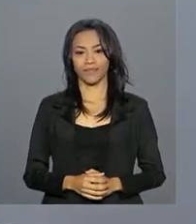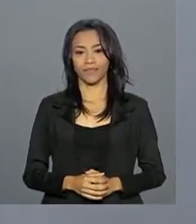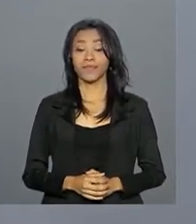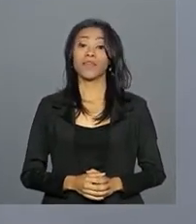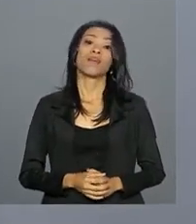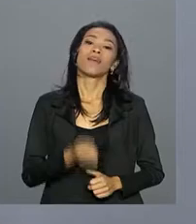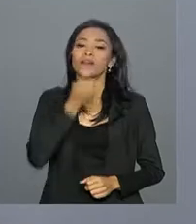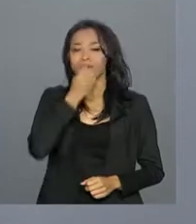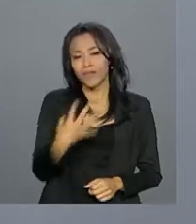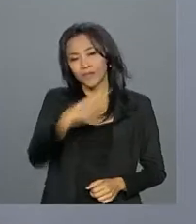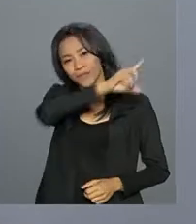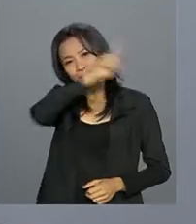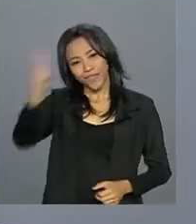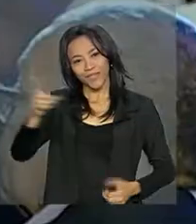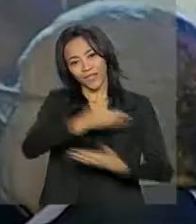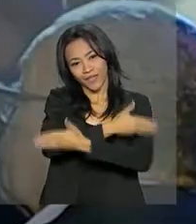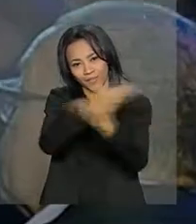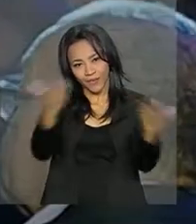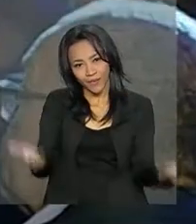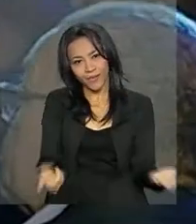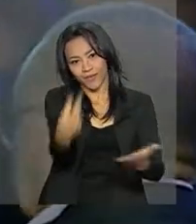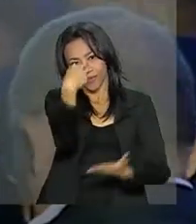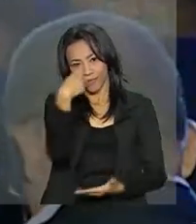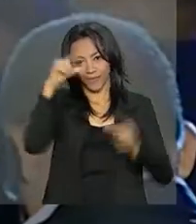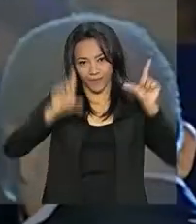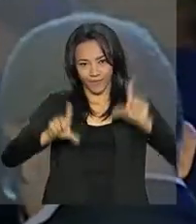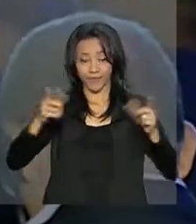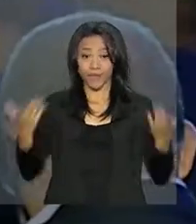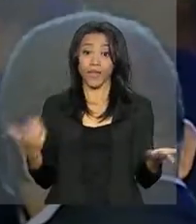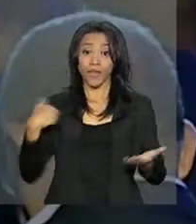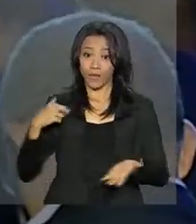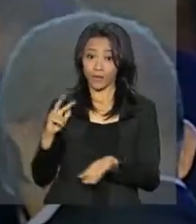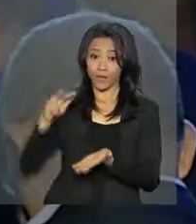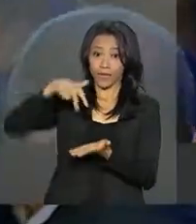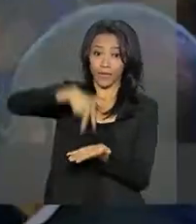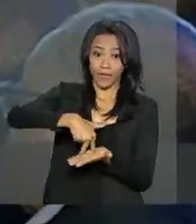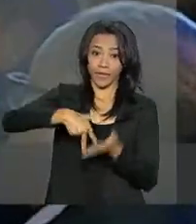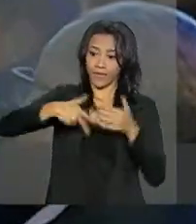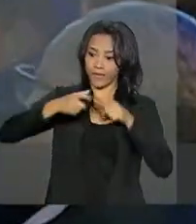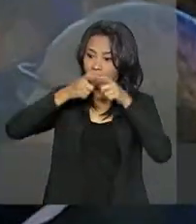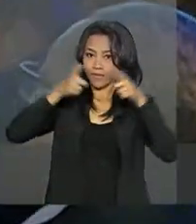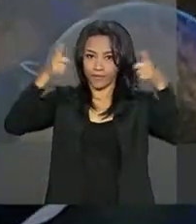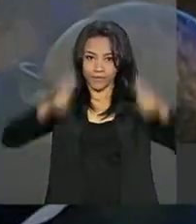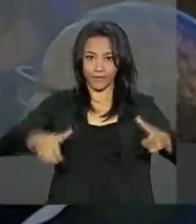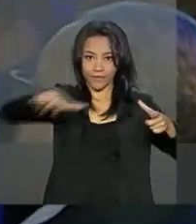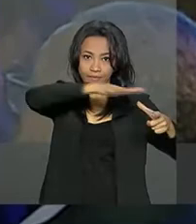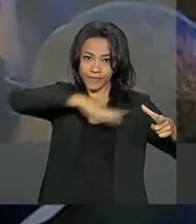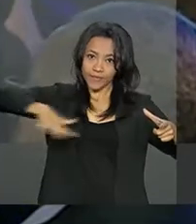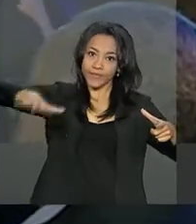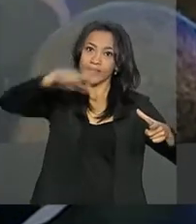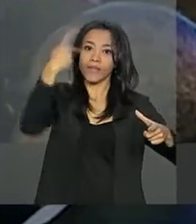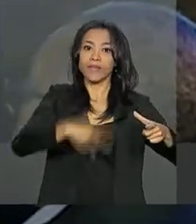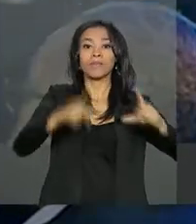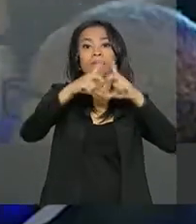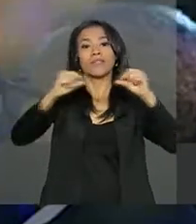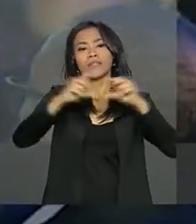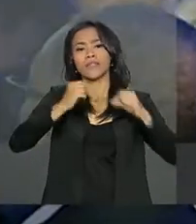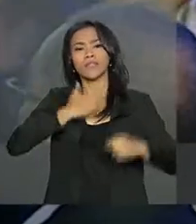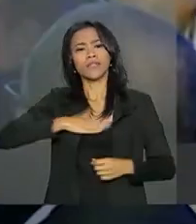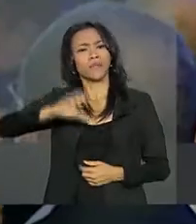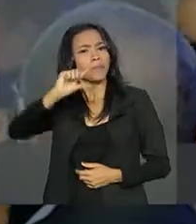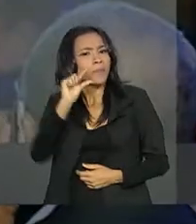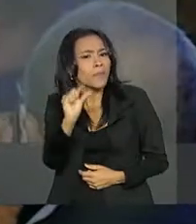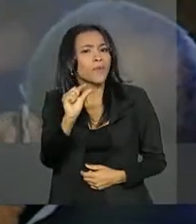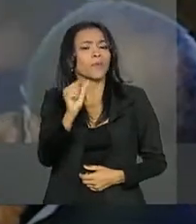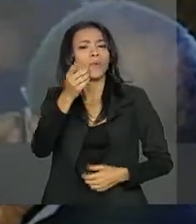bom dia renata bom dia a todos que nos acompanham eu estou aqui no centro internacional de convenções no brasil onde acontece daqui a pouquinho